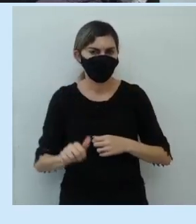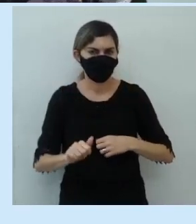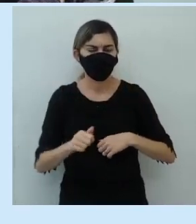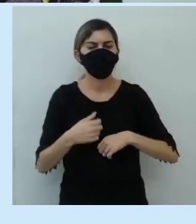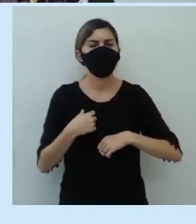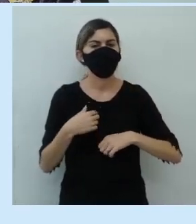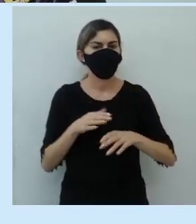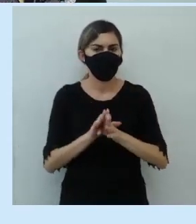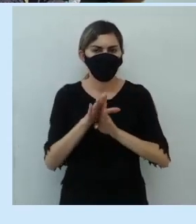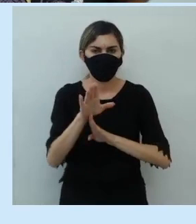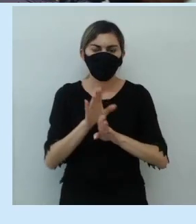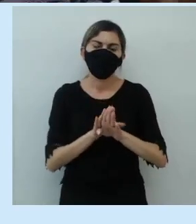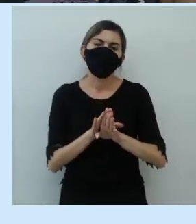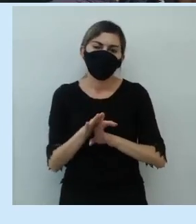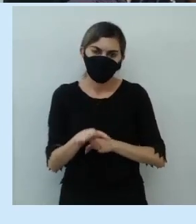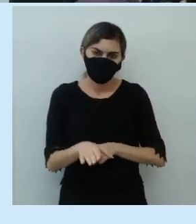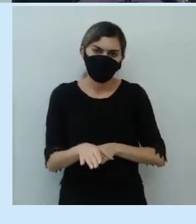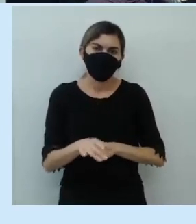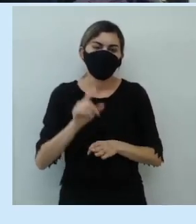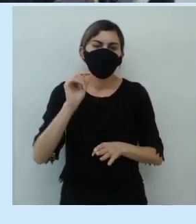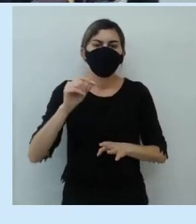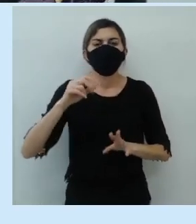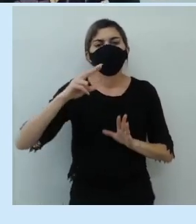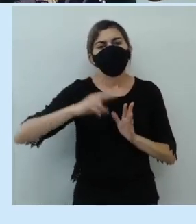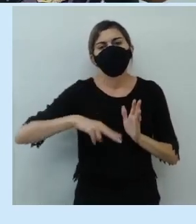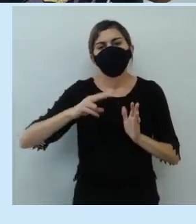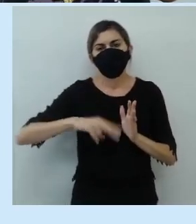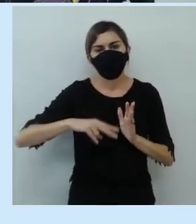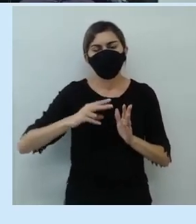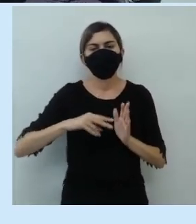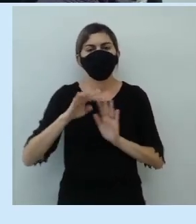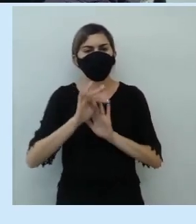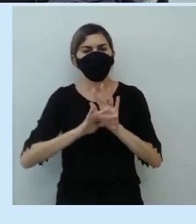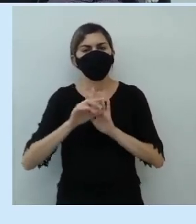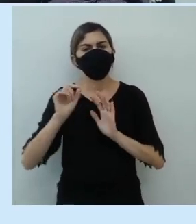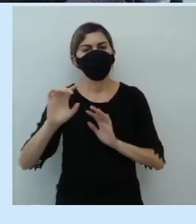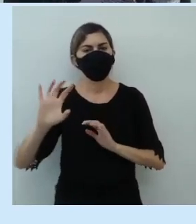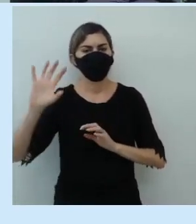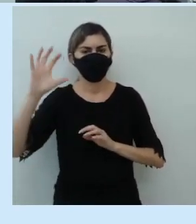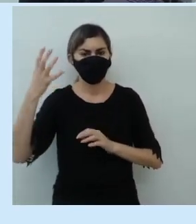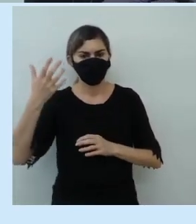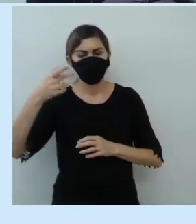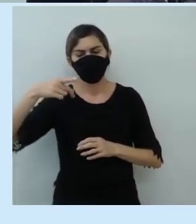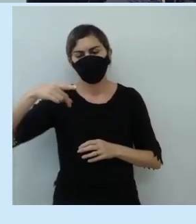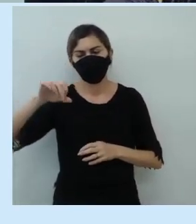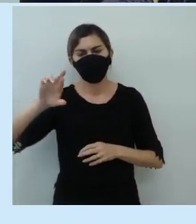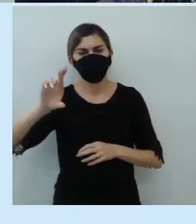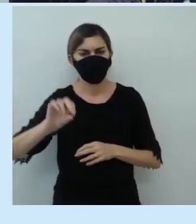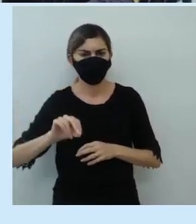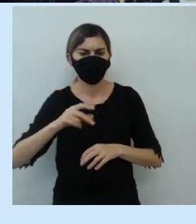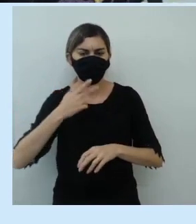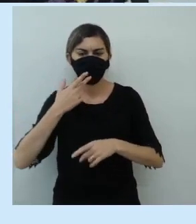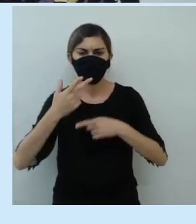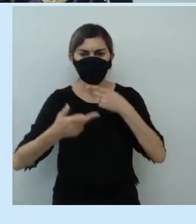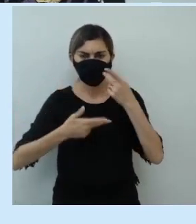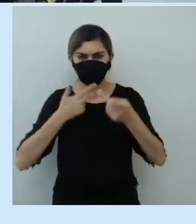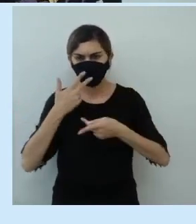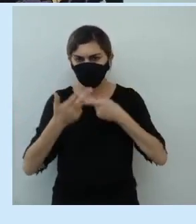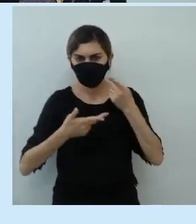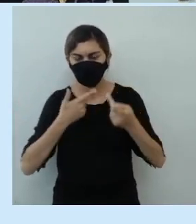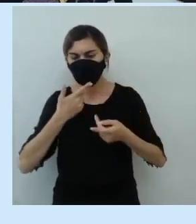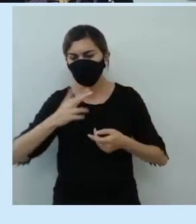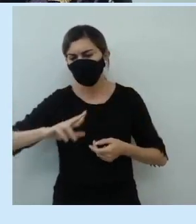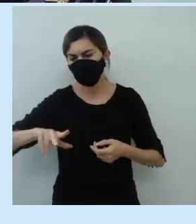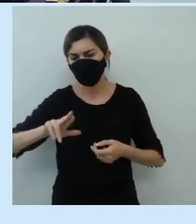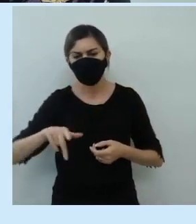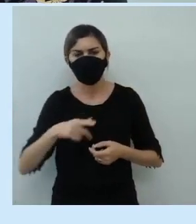uma orientação para quem está lendo o texto do que está acontecendo. Então Pedro, na hora que vai falar, ele vai dizer assim, não